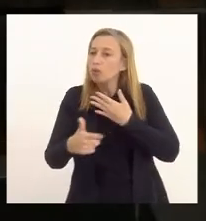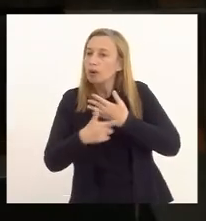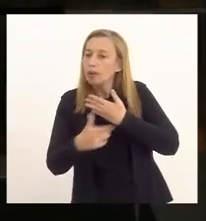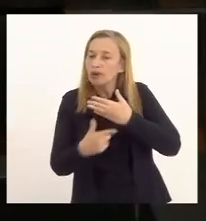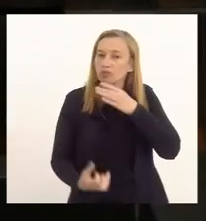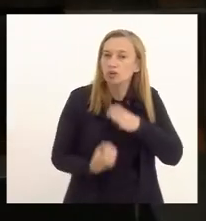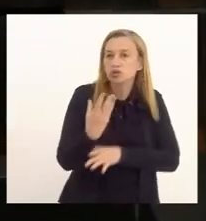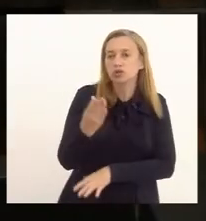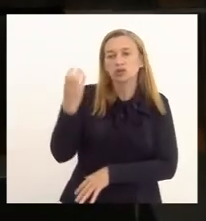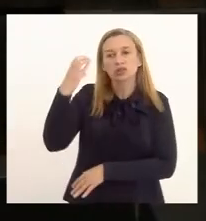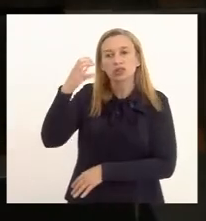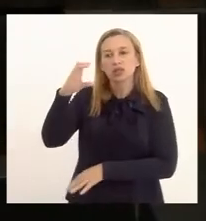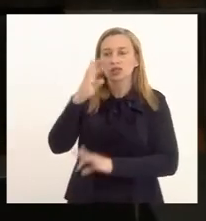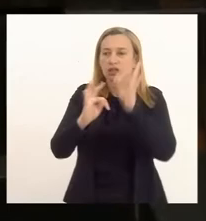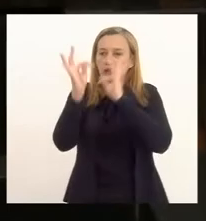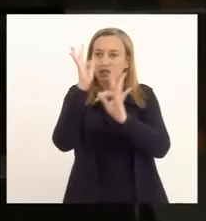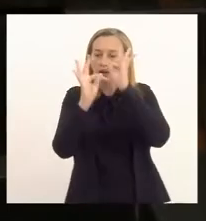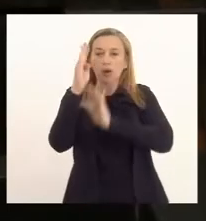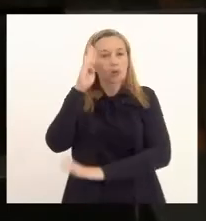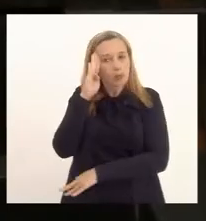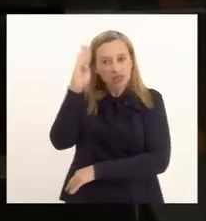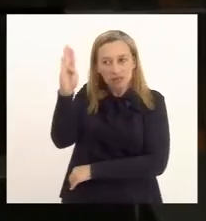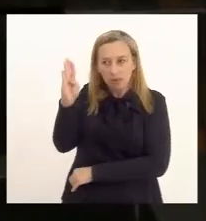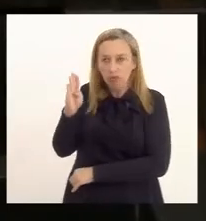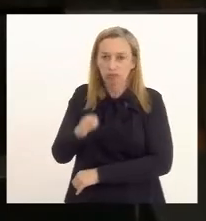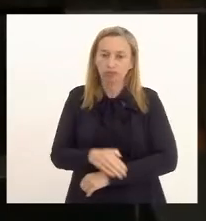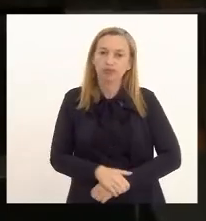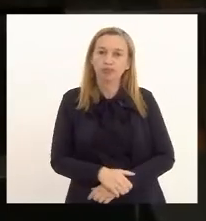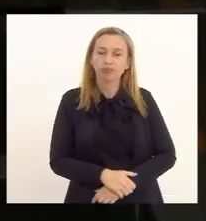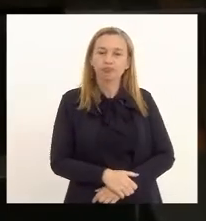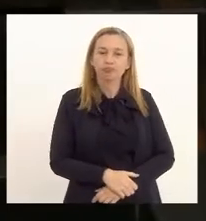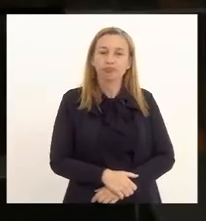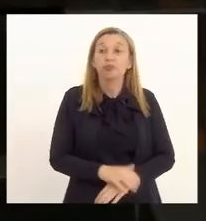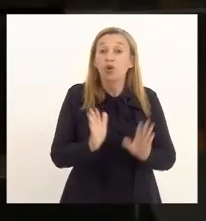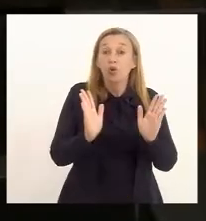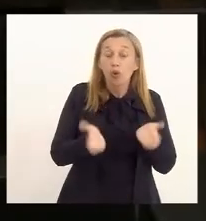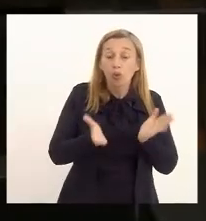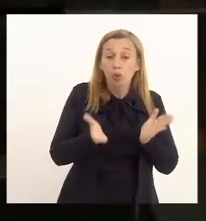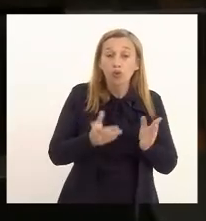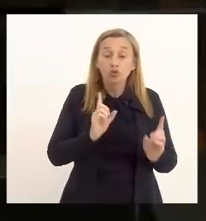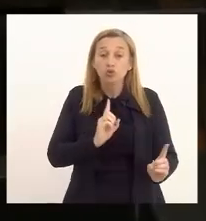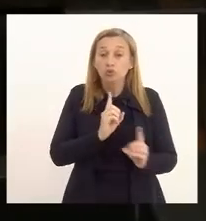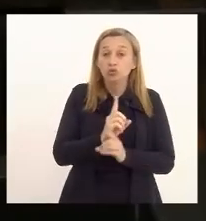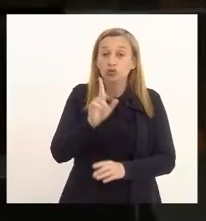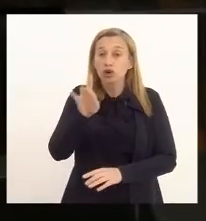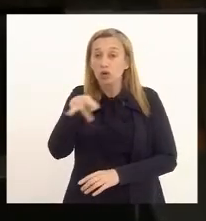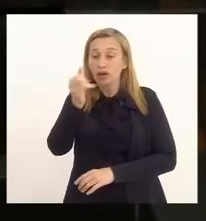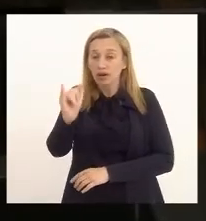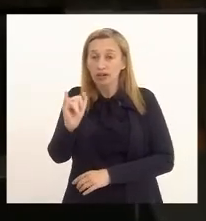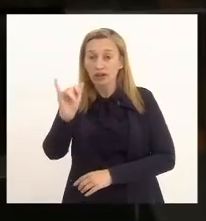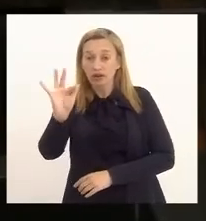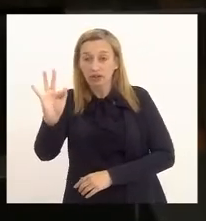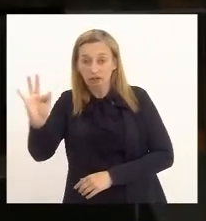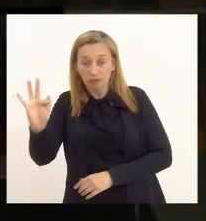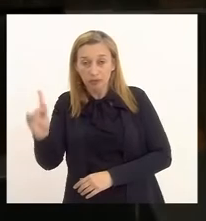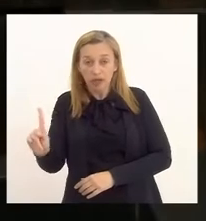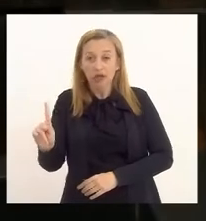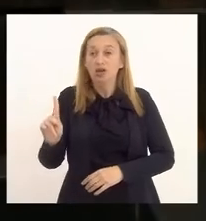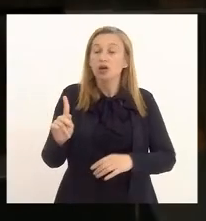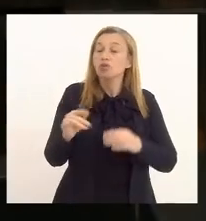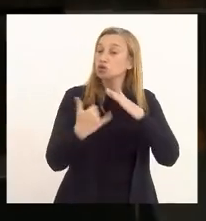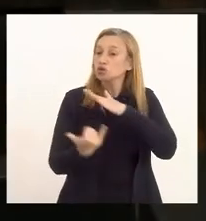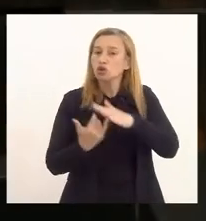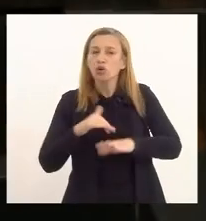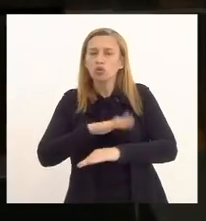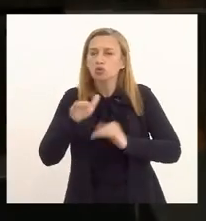produção científico-tecnológica é fundamental. Hoje, o que a gente encontrou na UERJ-FFP? Uma instituição que, como